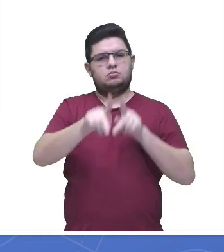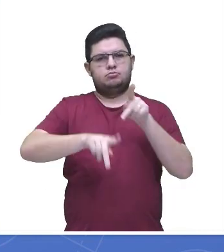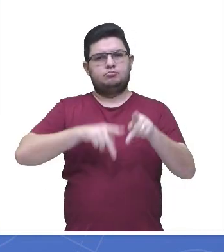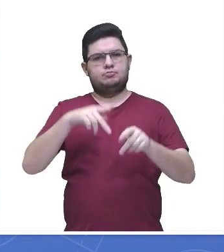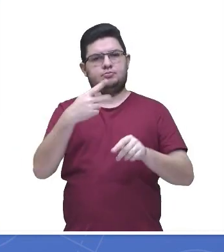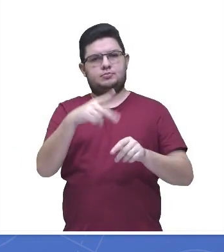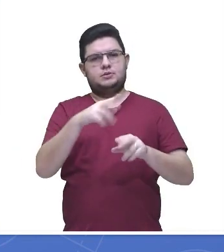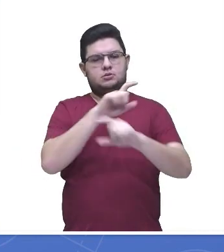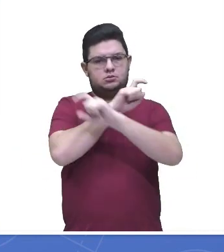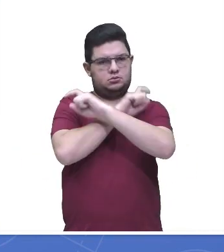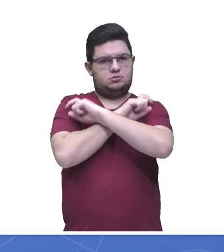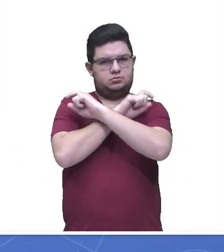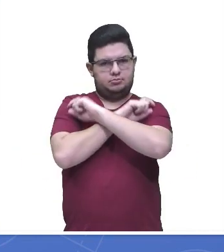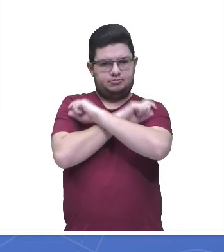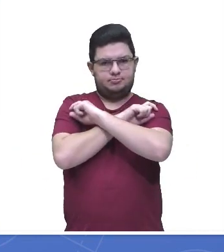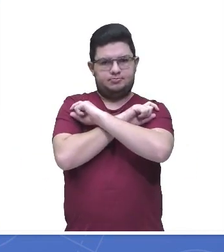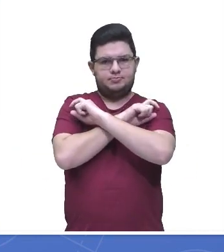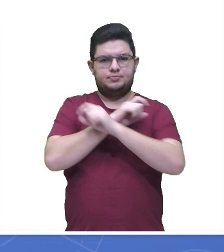desse povo.